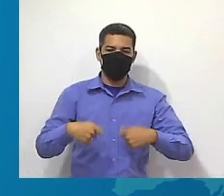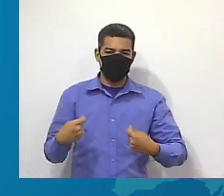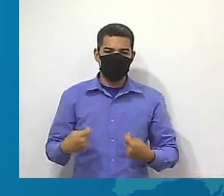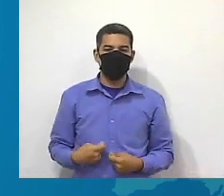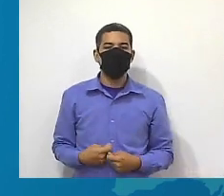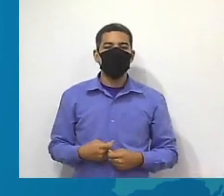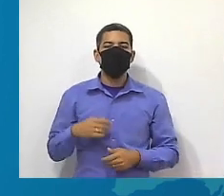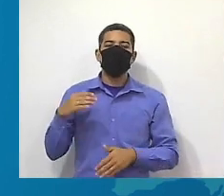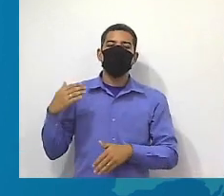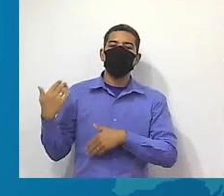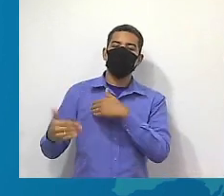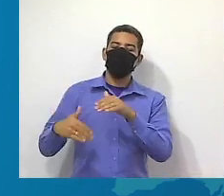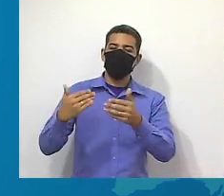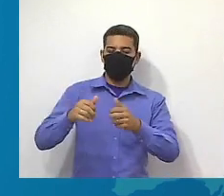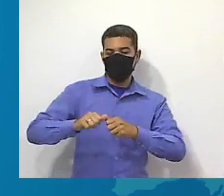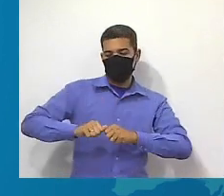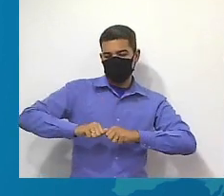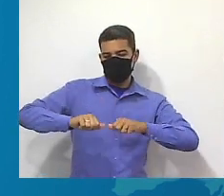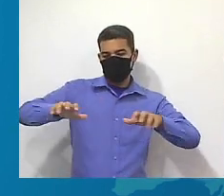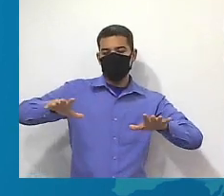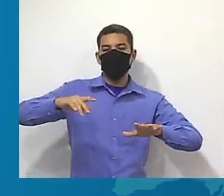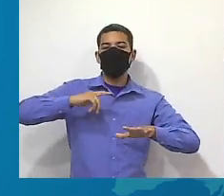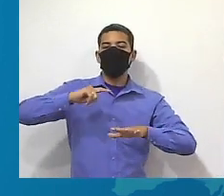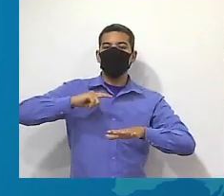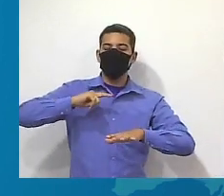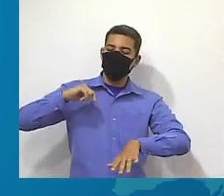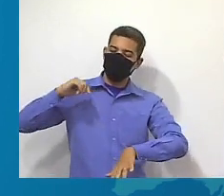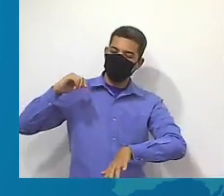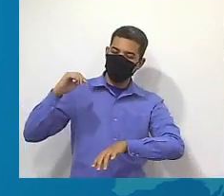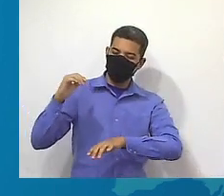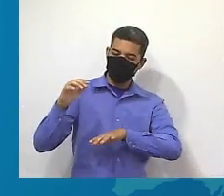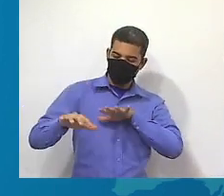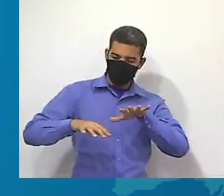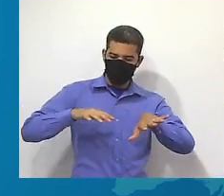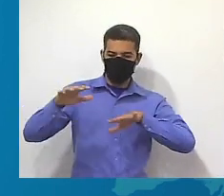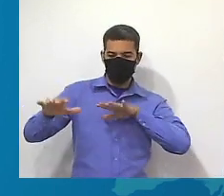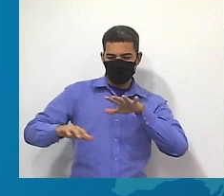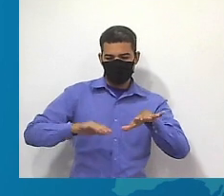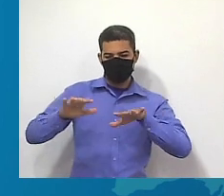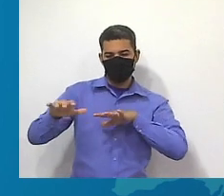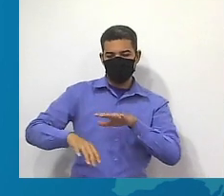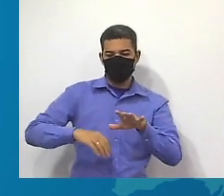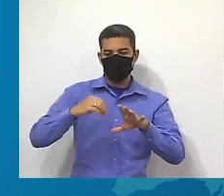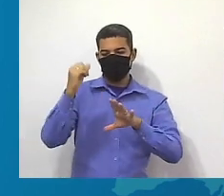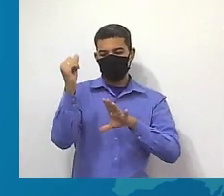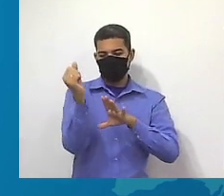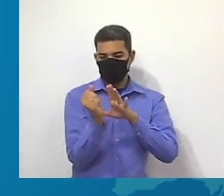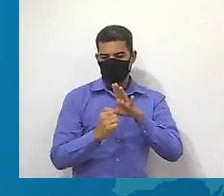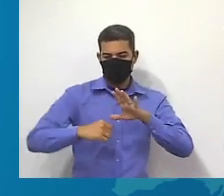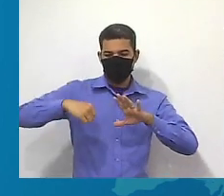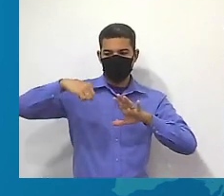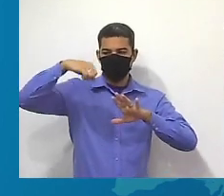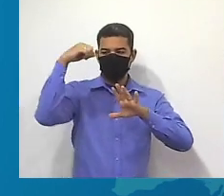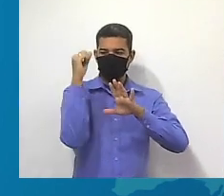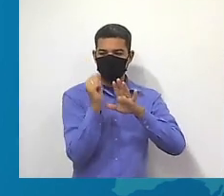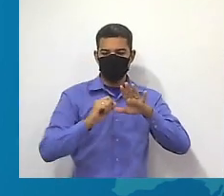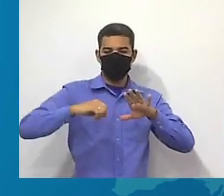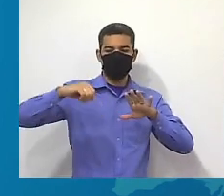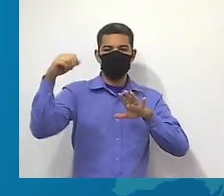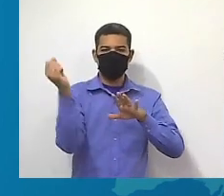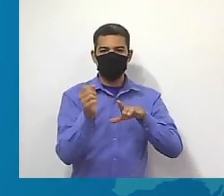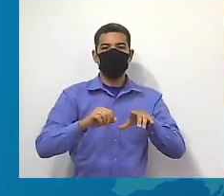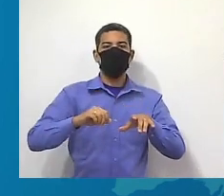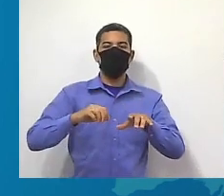processo de expansão, você gera um movimento aqui nesse pistão que vai ser transmitido para a roda do